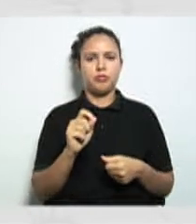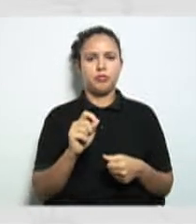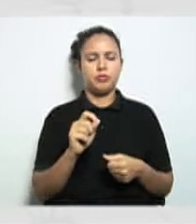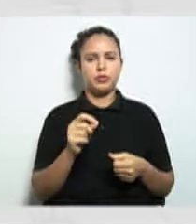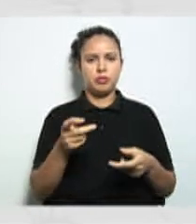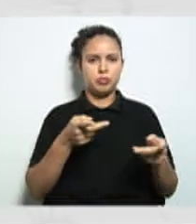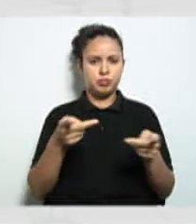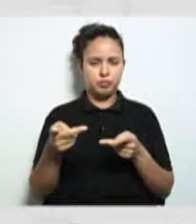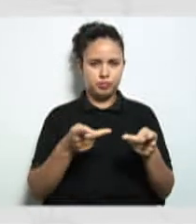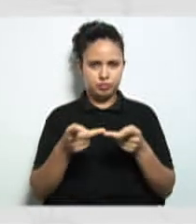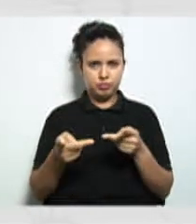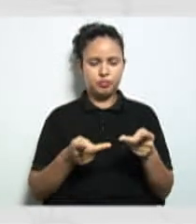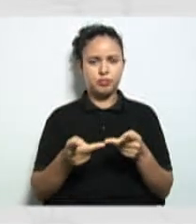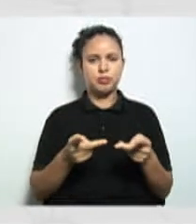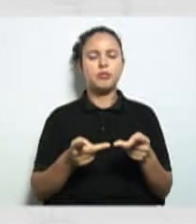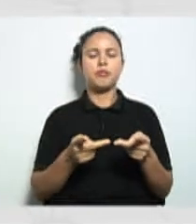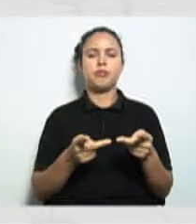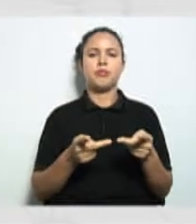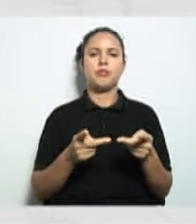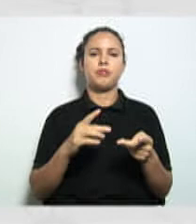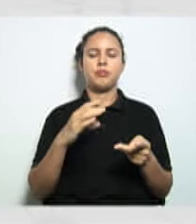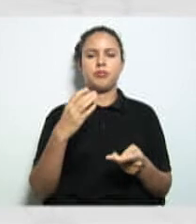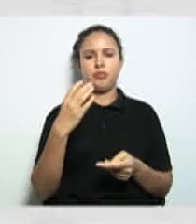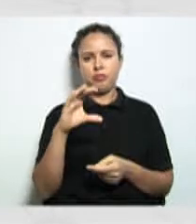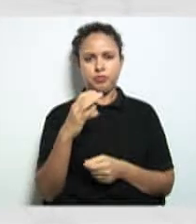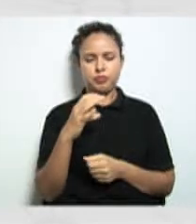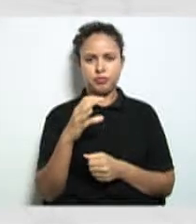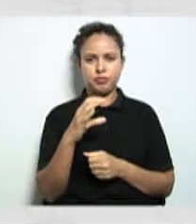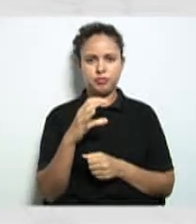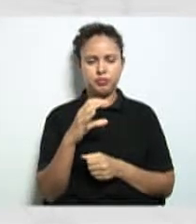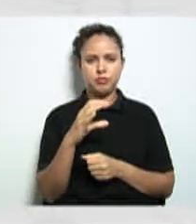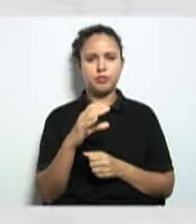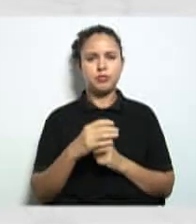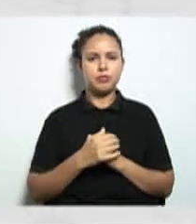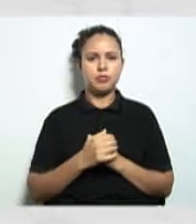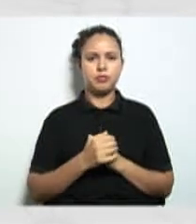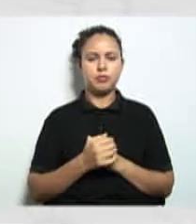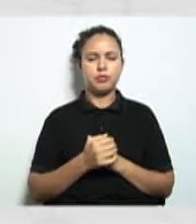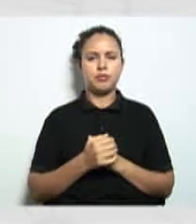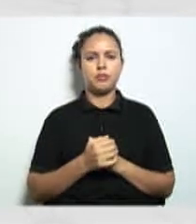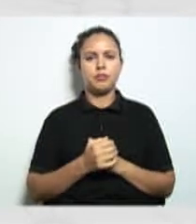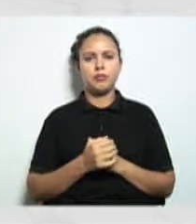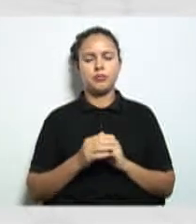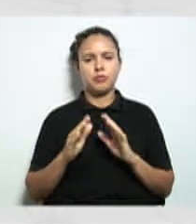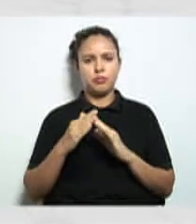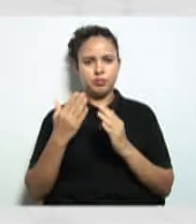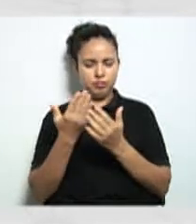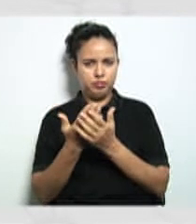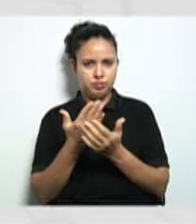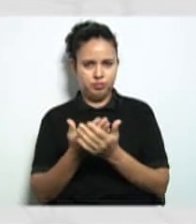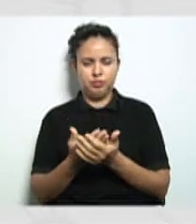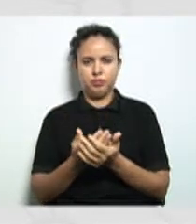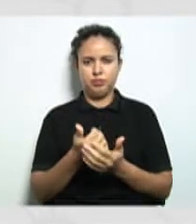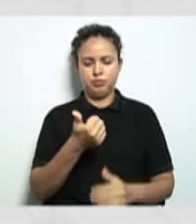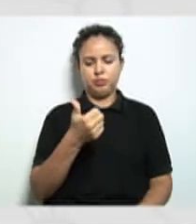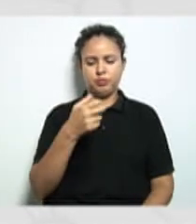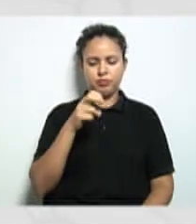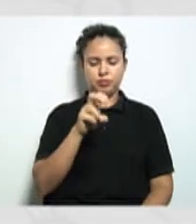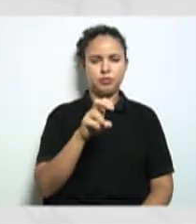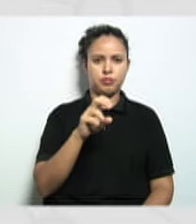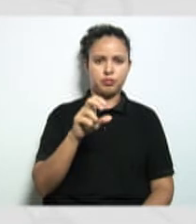projeto de pesquisa e pesquisa científica. O pessoal aí também da Escola 15 de Outubro, lá de Campo Novo de Rondônia, participando